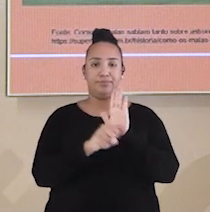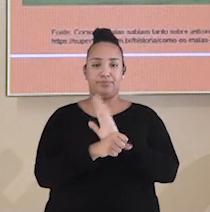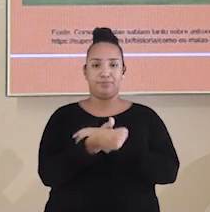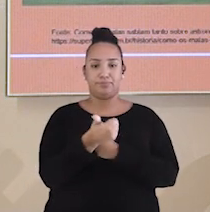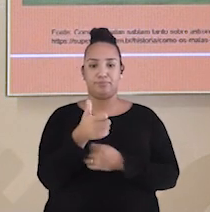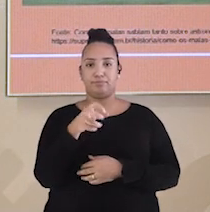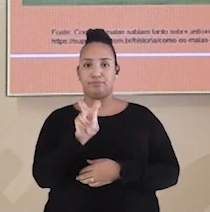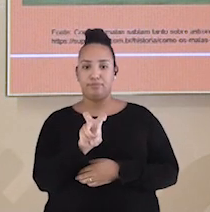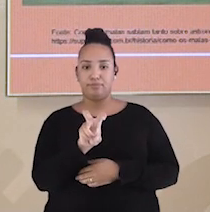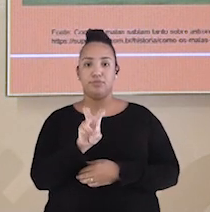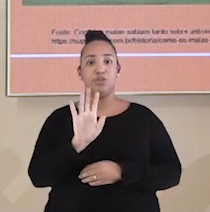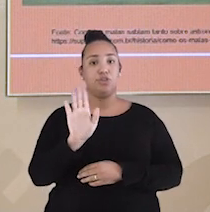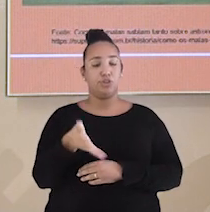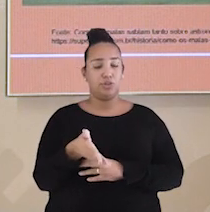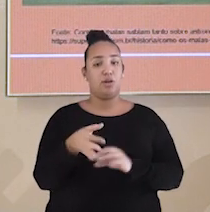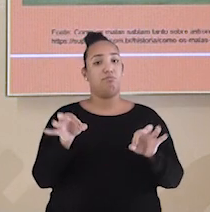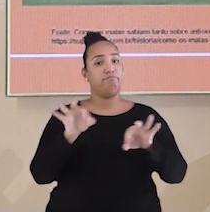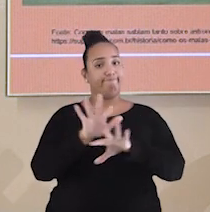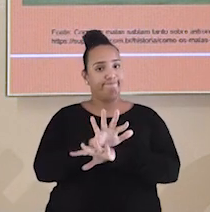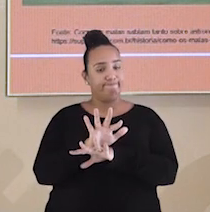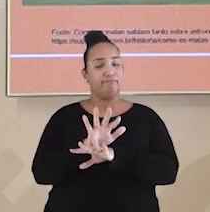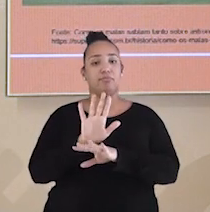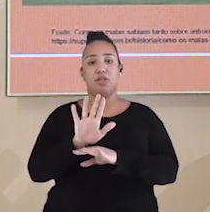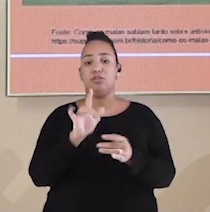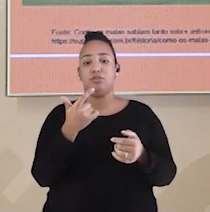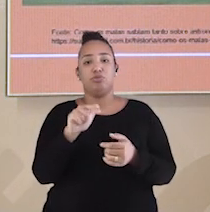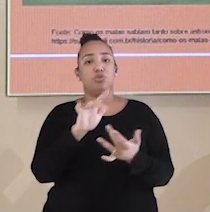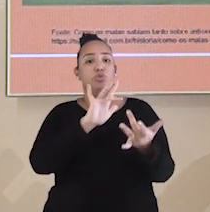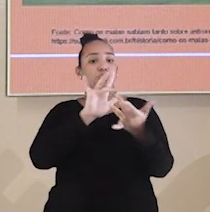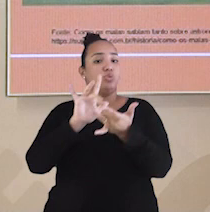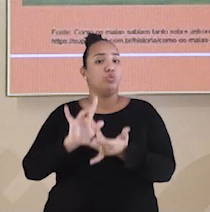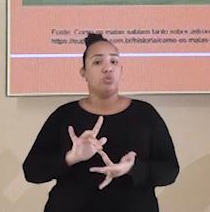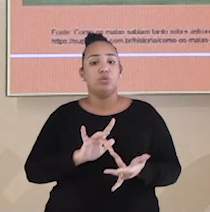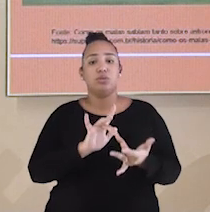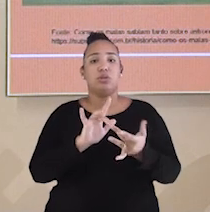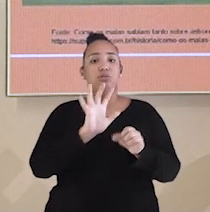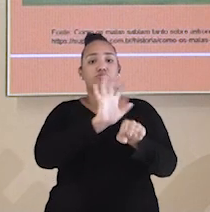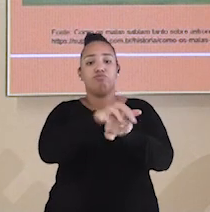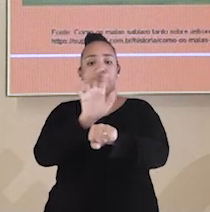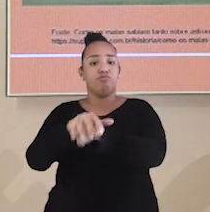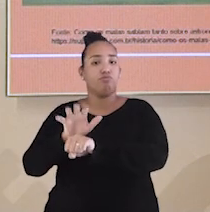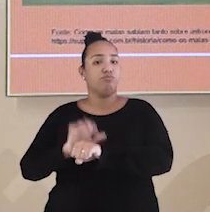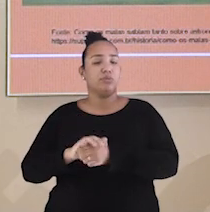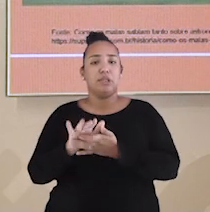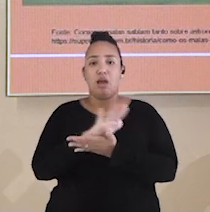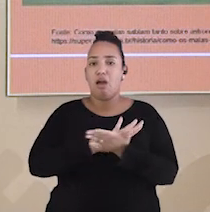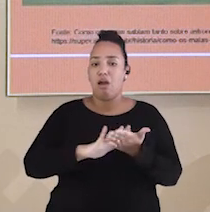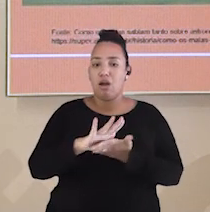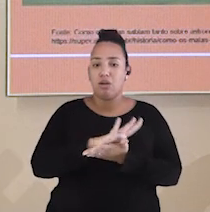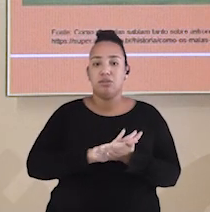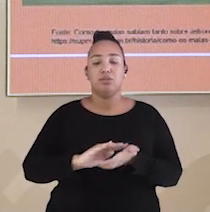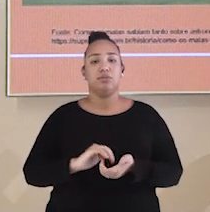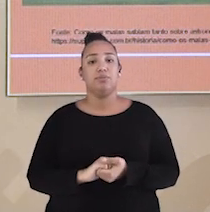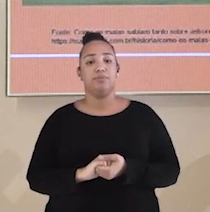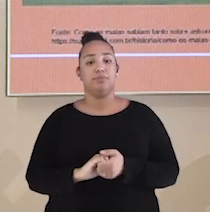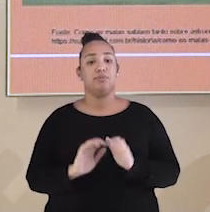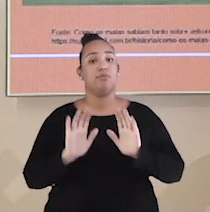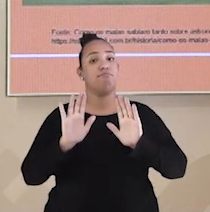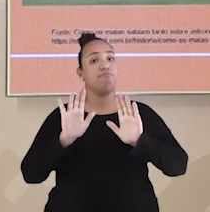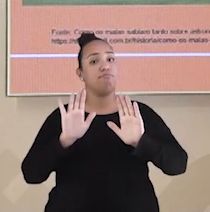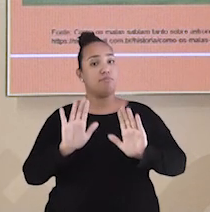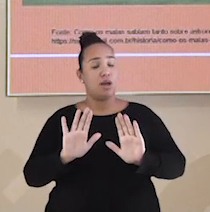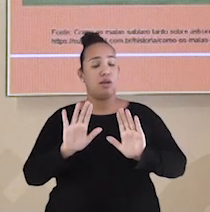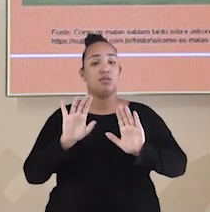civilização maia já havia sido extinta, não tendo contato nenhum com os colonizadores europeus. Mas deixaram